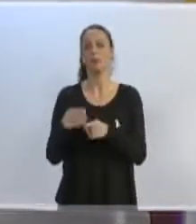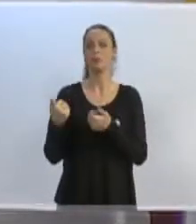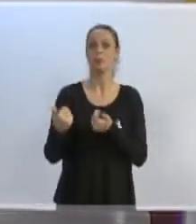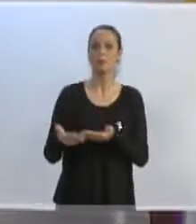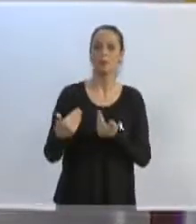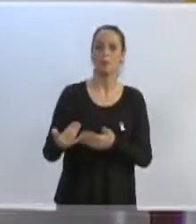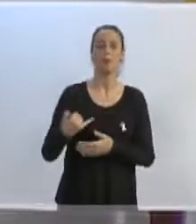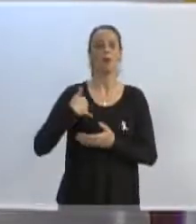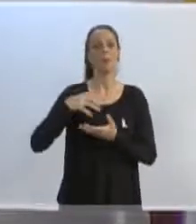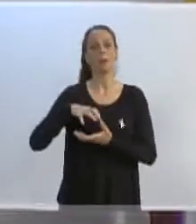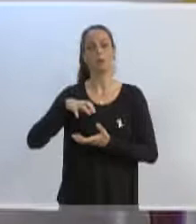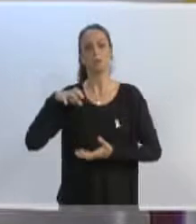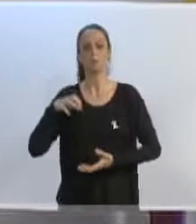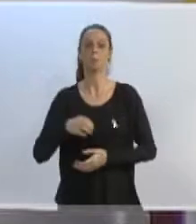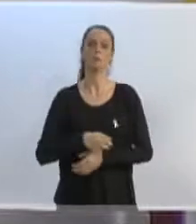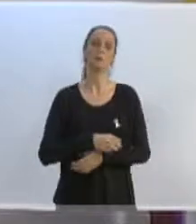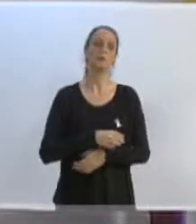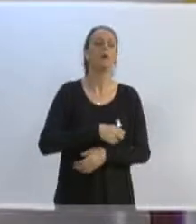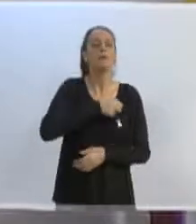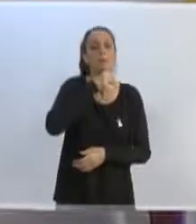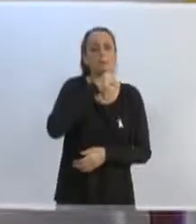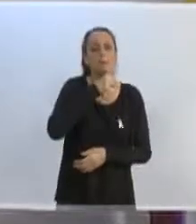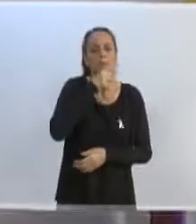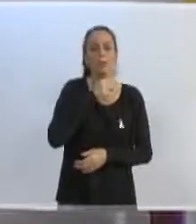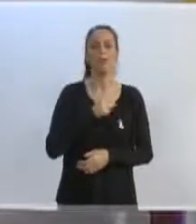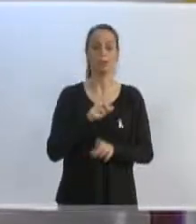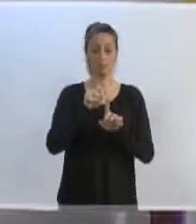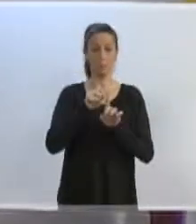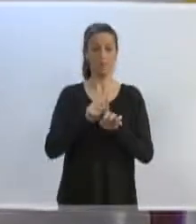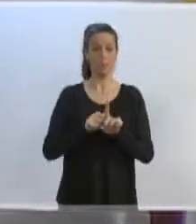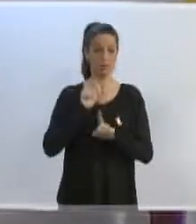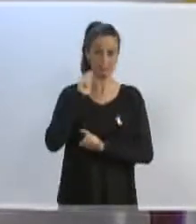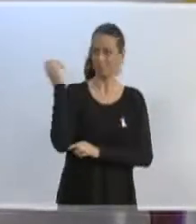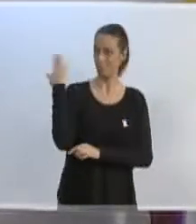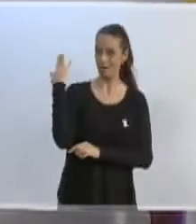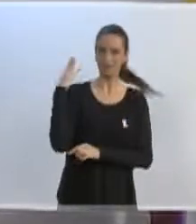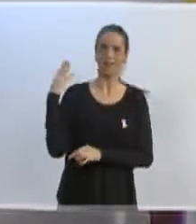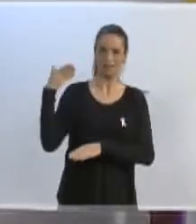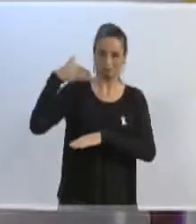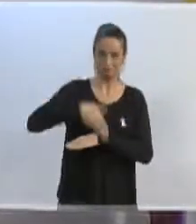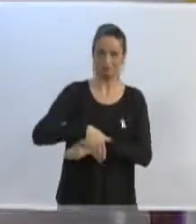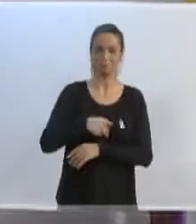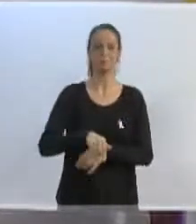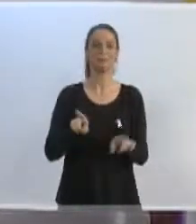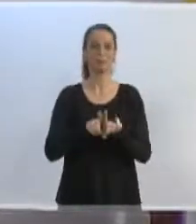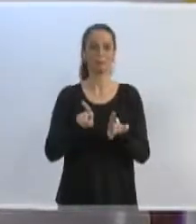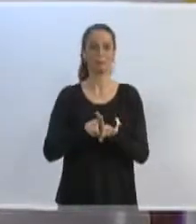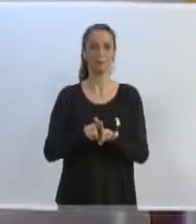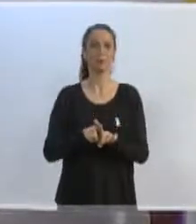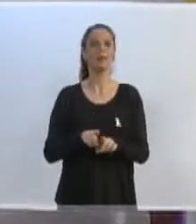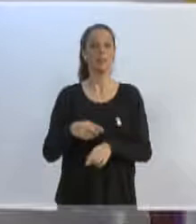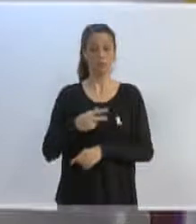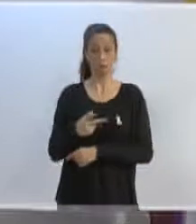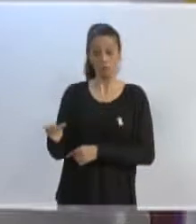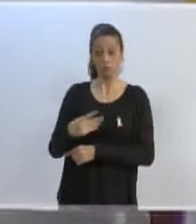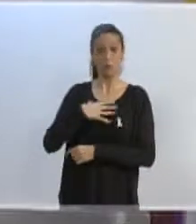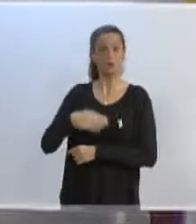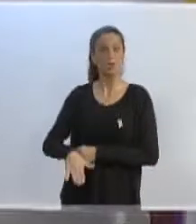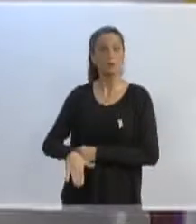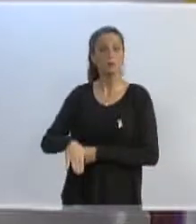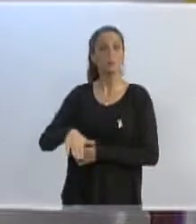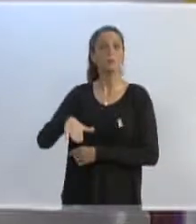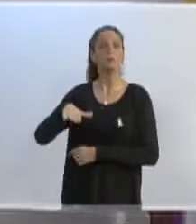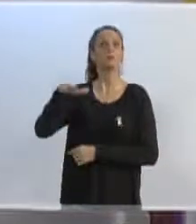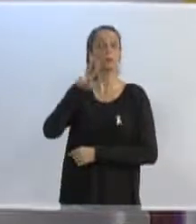jovens, idosos. Como eu falei aqui em abril, os meus filhos, se Deus quiser, vão crescer,